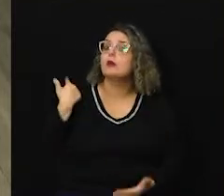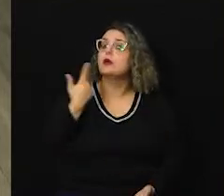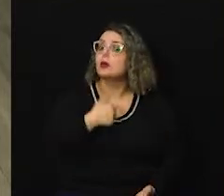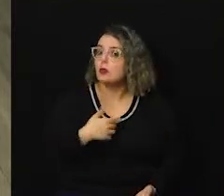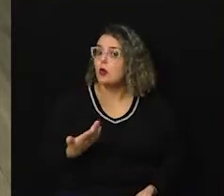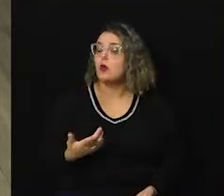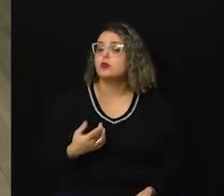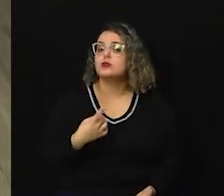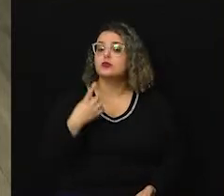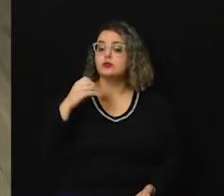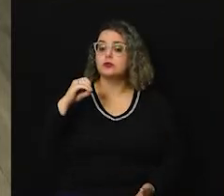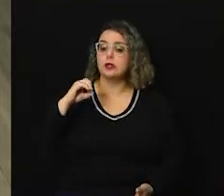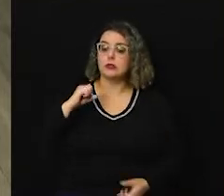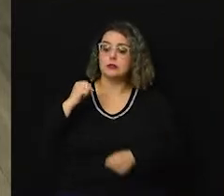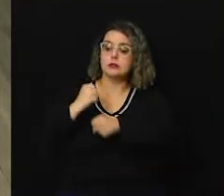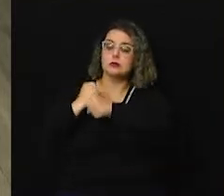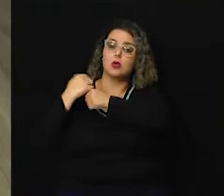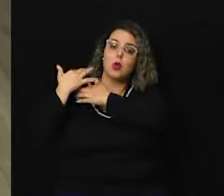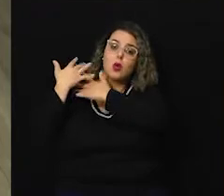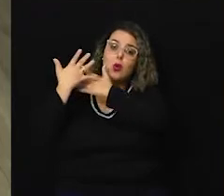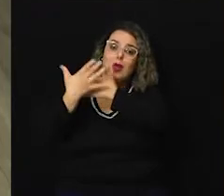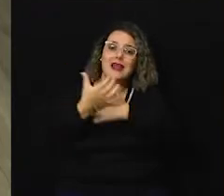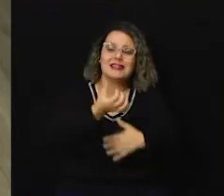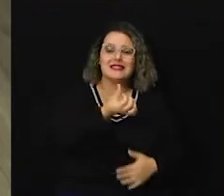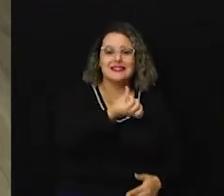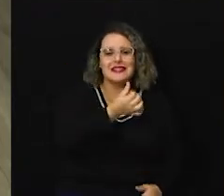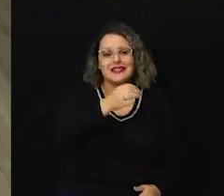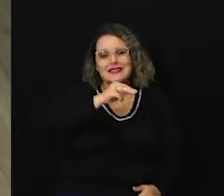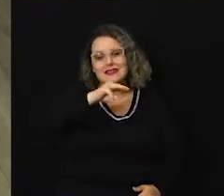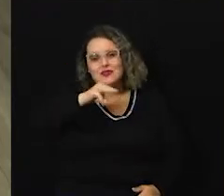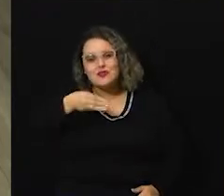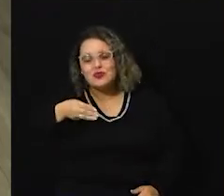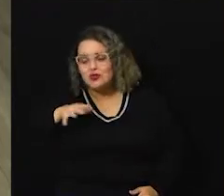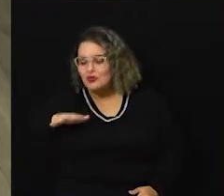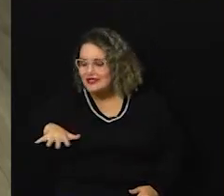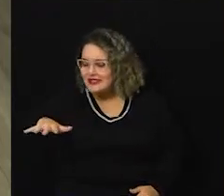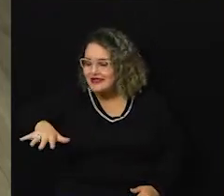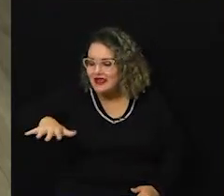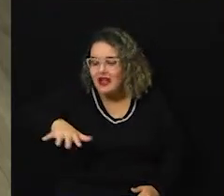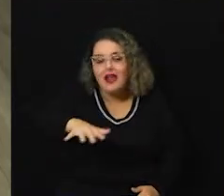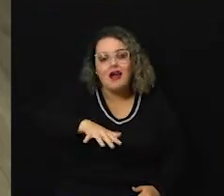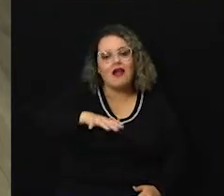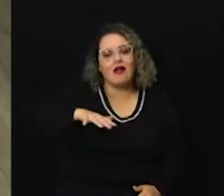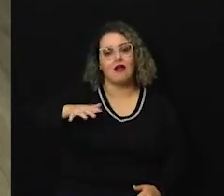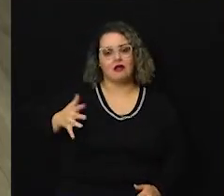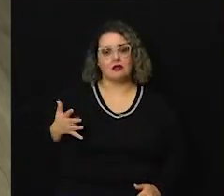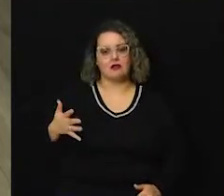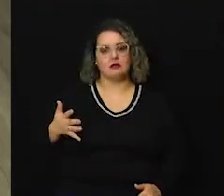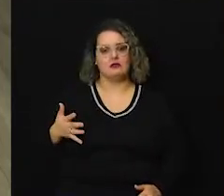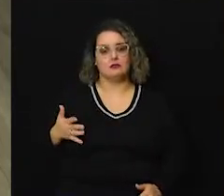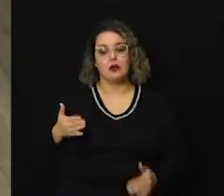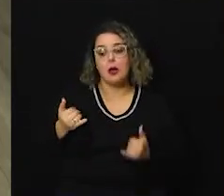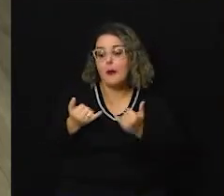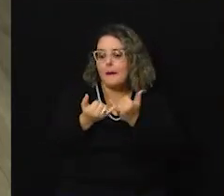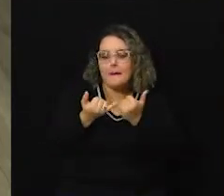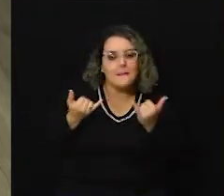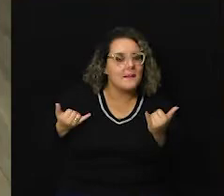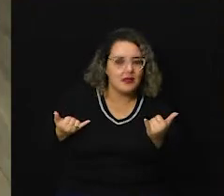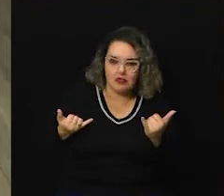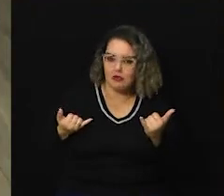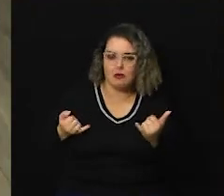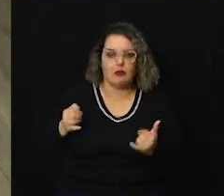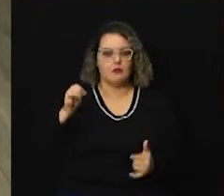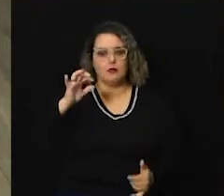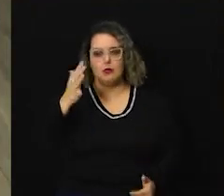nos últimos 10 anos o cerrado perdeu Seis Milhões de hectares de vegetação nativa sendo que cerca da metade disso